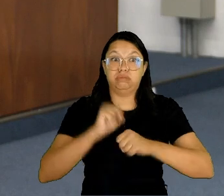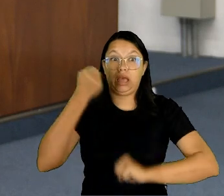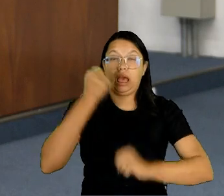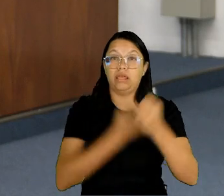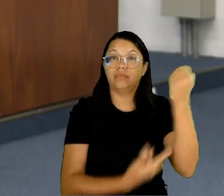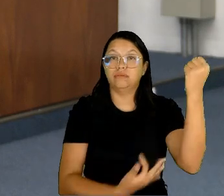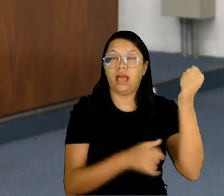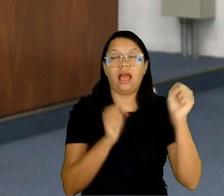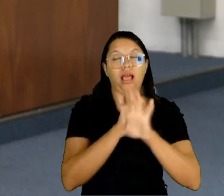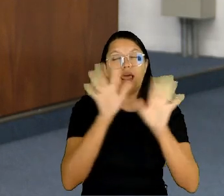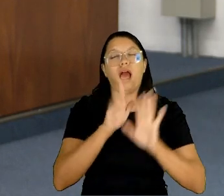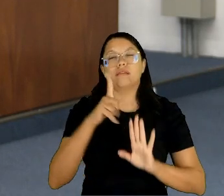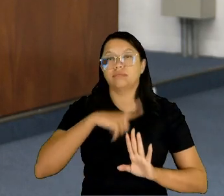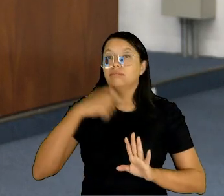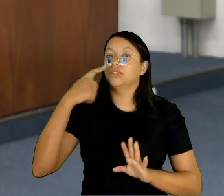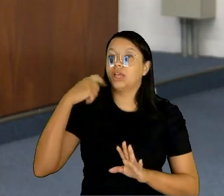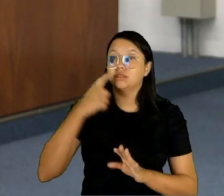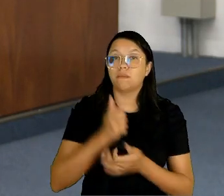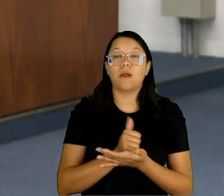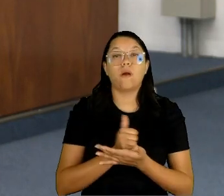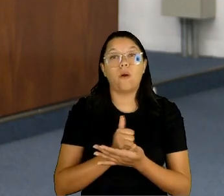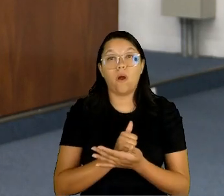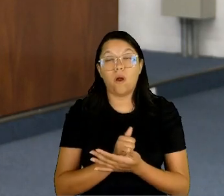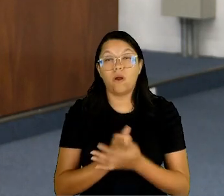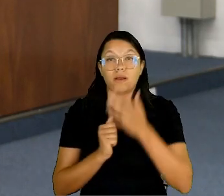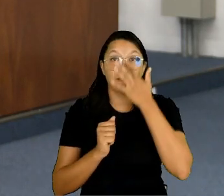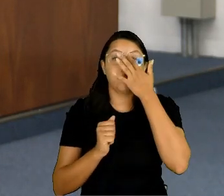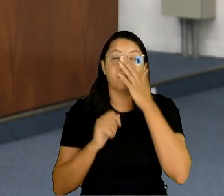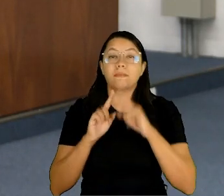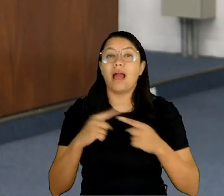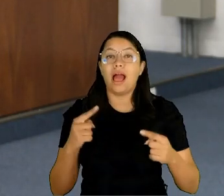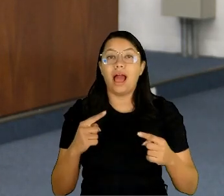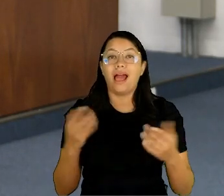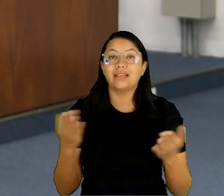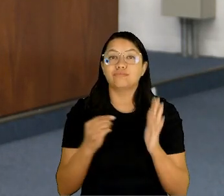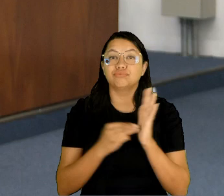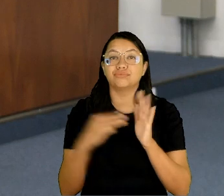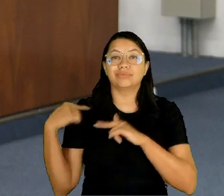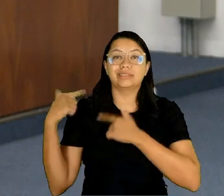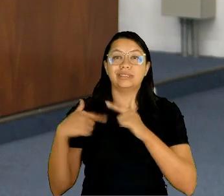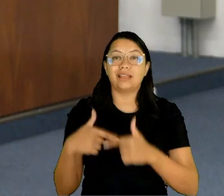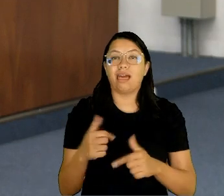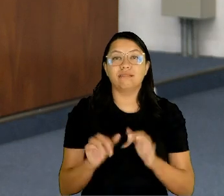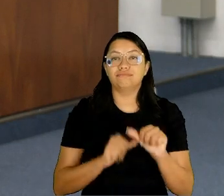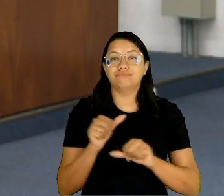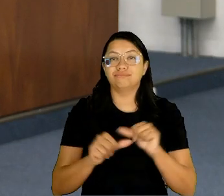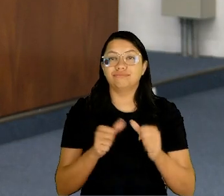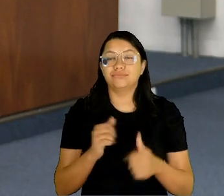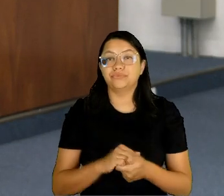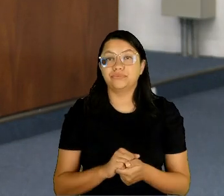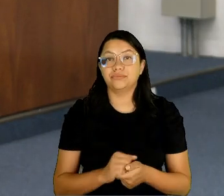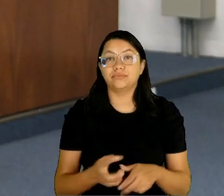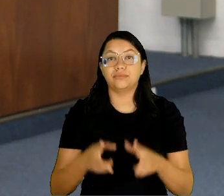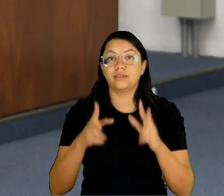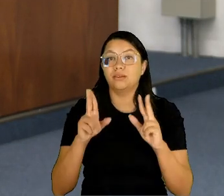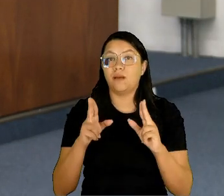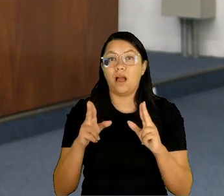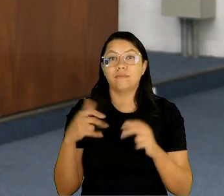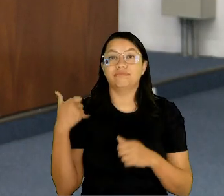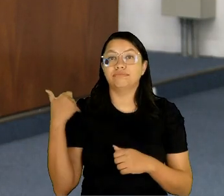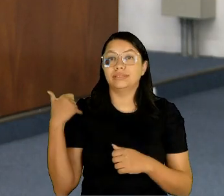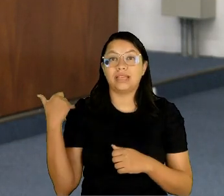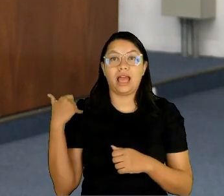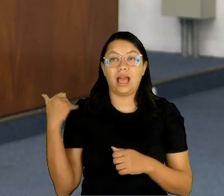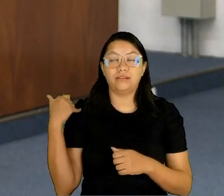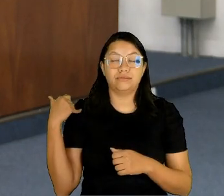É claro que a gente vai conseguir dar medicação para controlar esse colesterol, mas esse fator hereditário do paciente a gente não muda. A mesma coisa